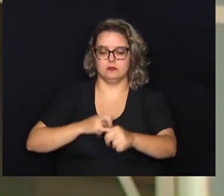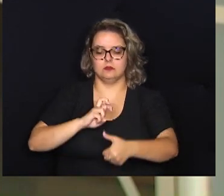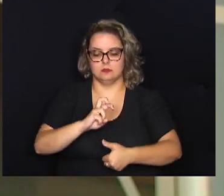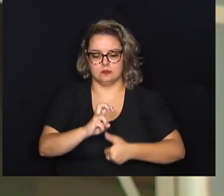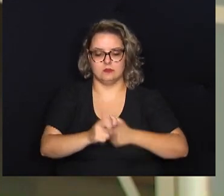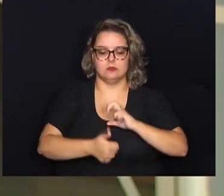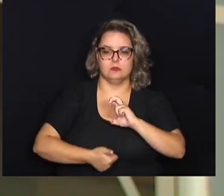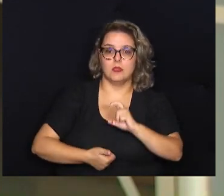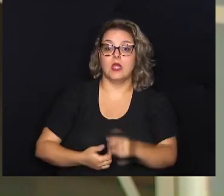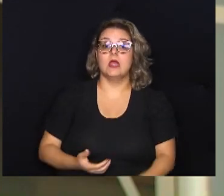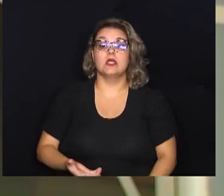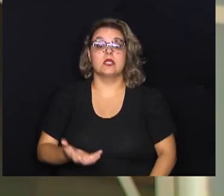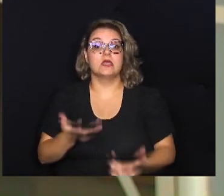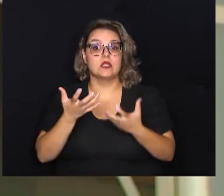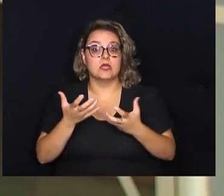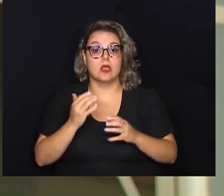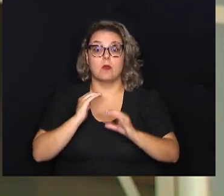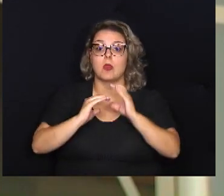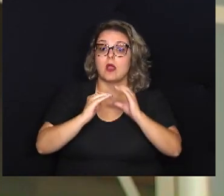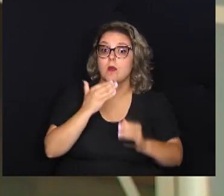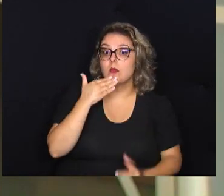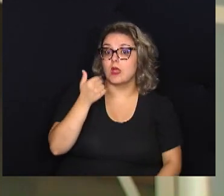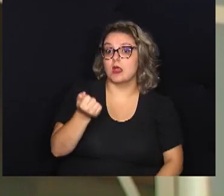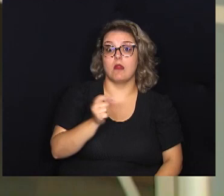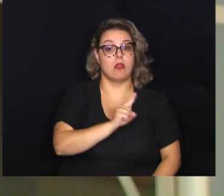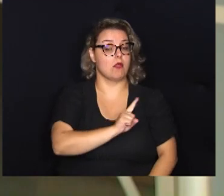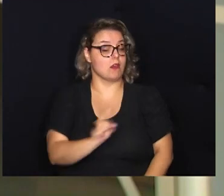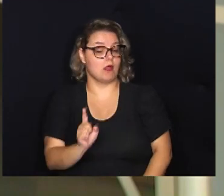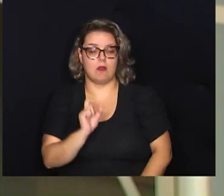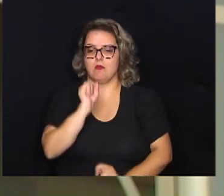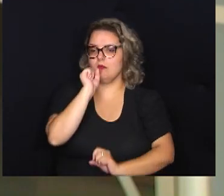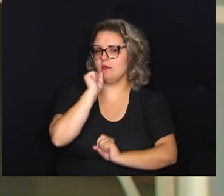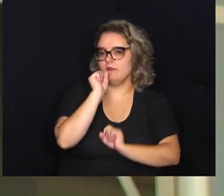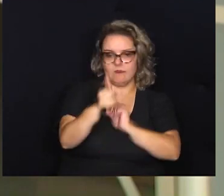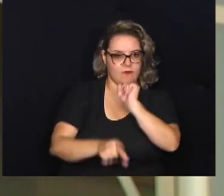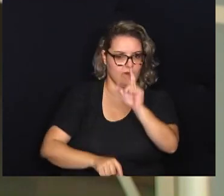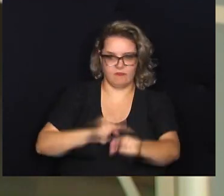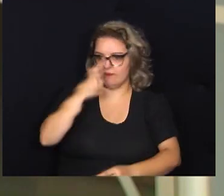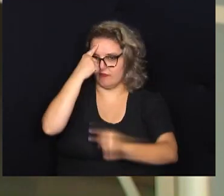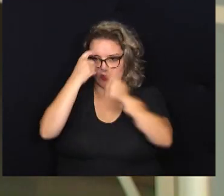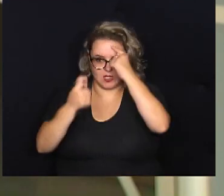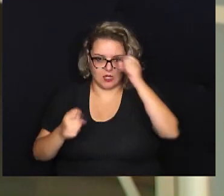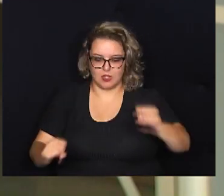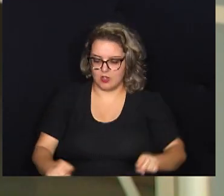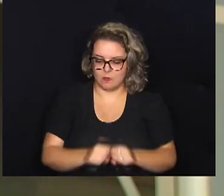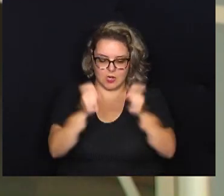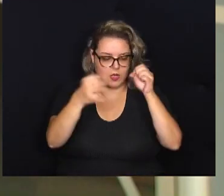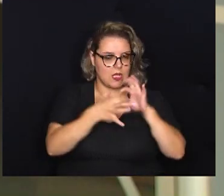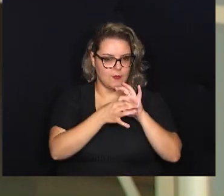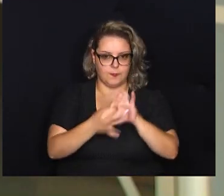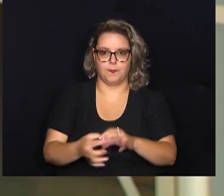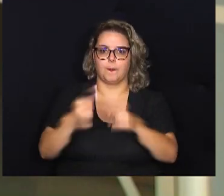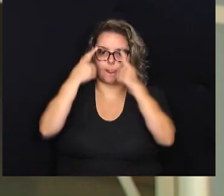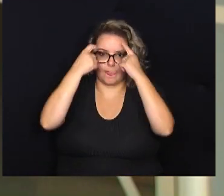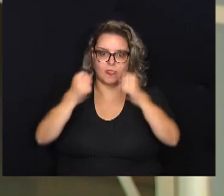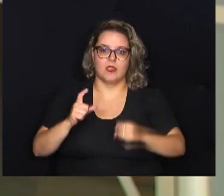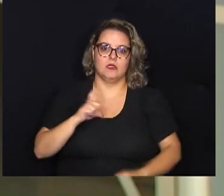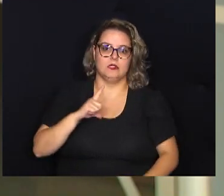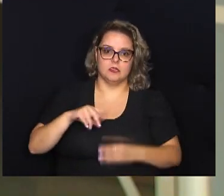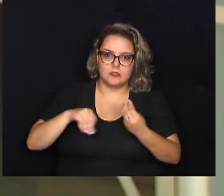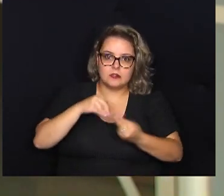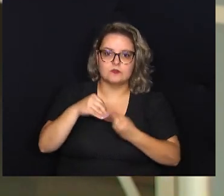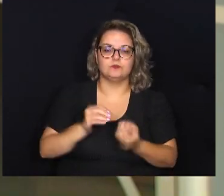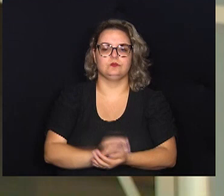a sua comunicação, ter uma comunicação não violenta e quebrar com esse ciclo de violência que eventualmente eles têm assim